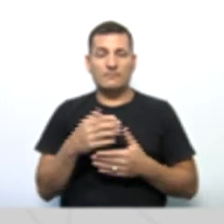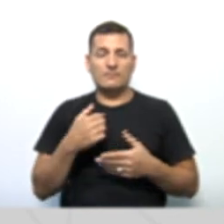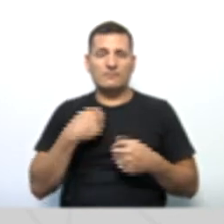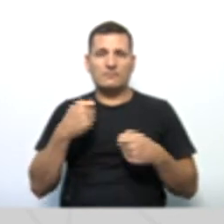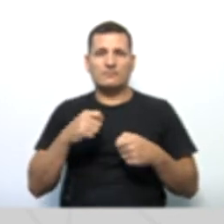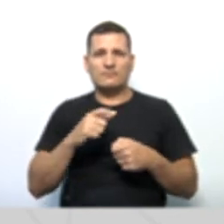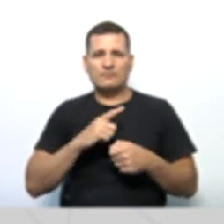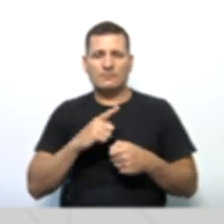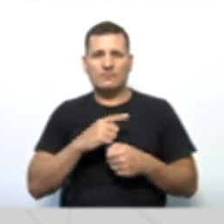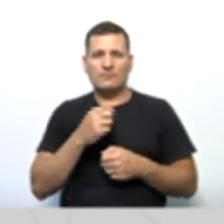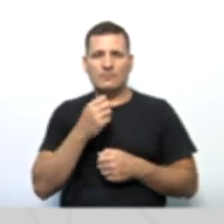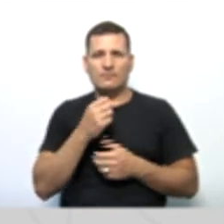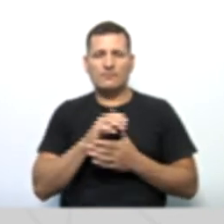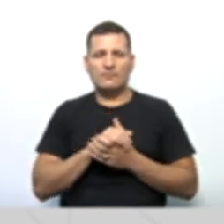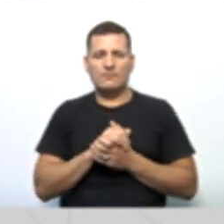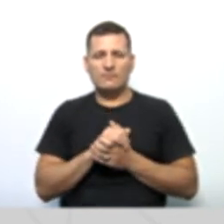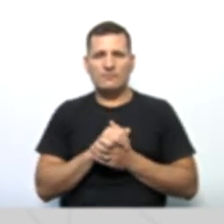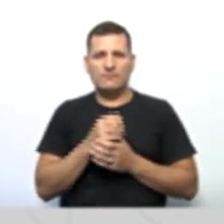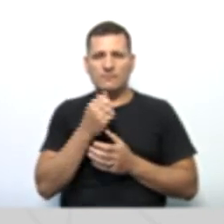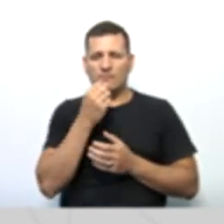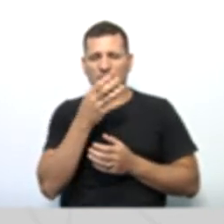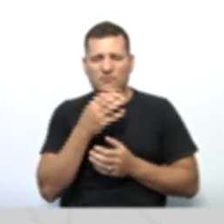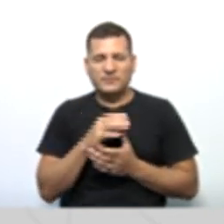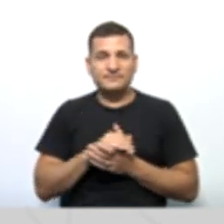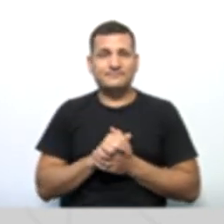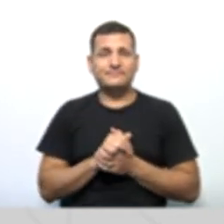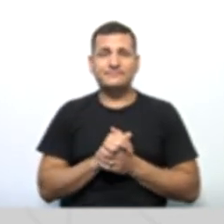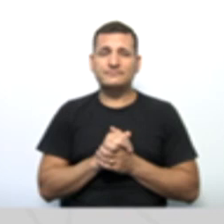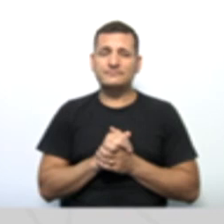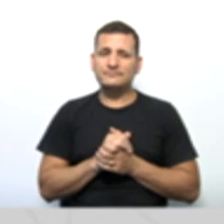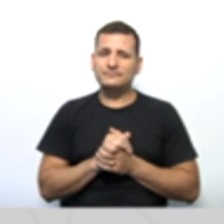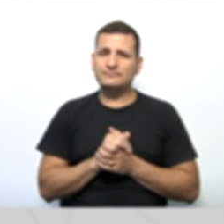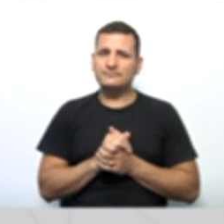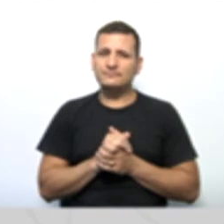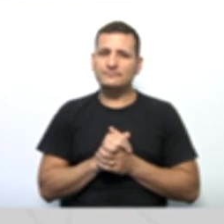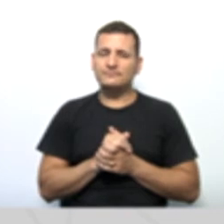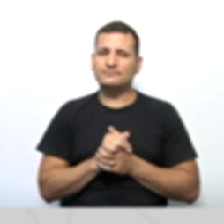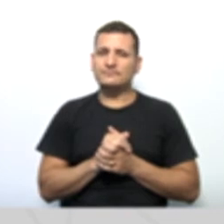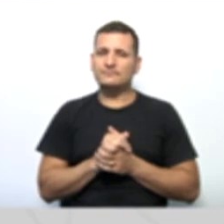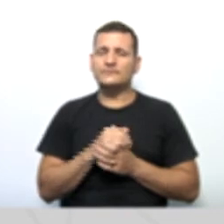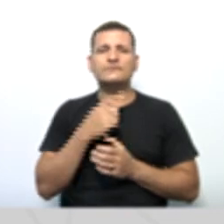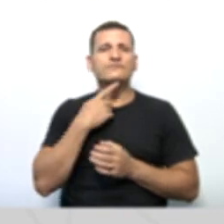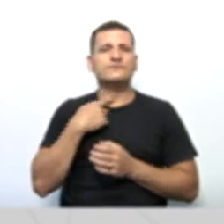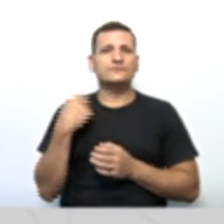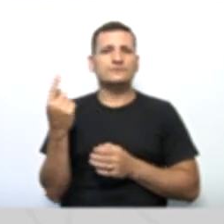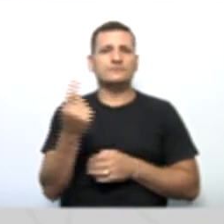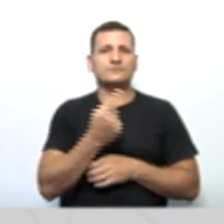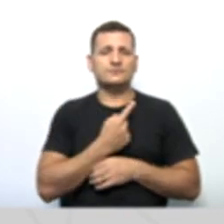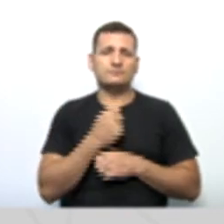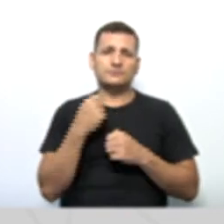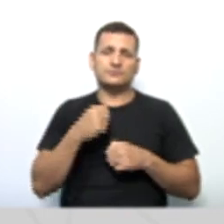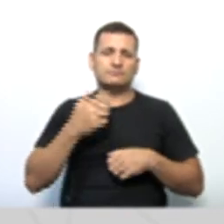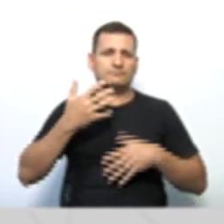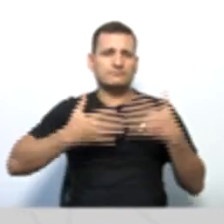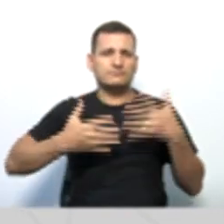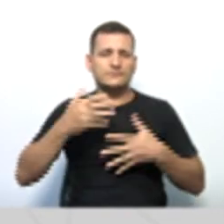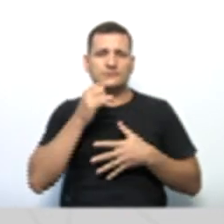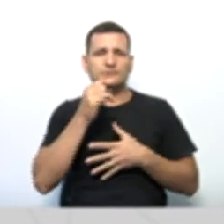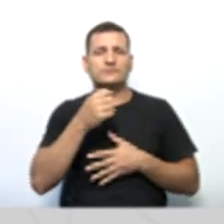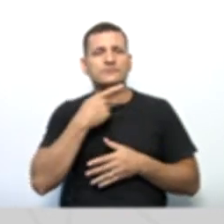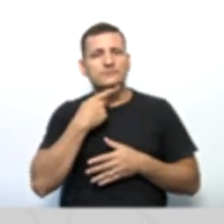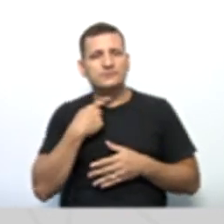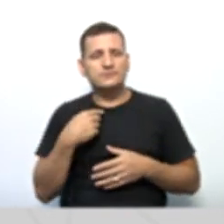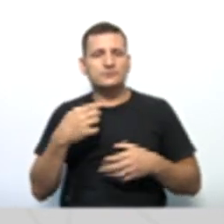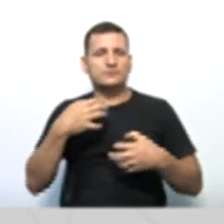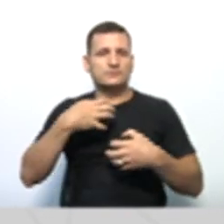vontade. Como assim? A nossa vontade, ela pode ser deturpada pelos nossos desejos, pelos nossos